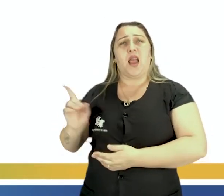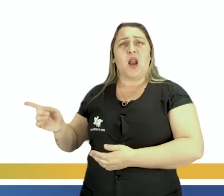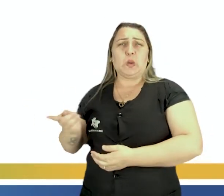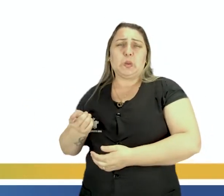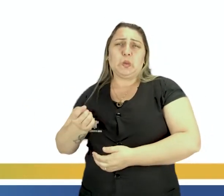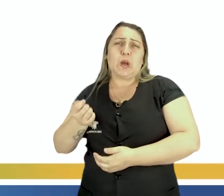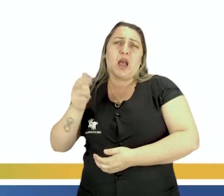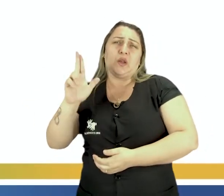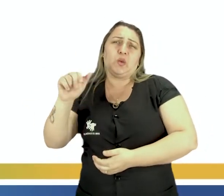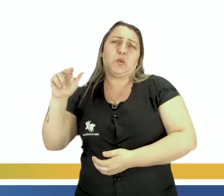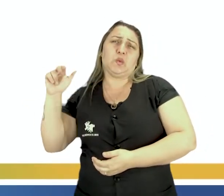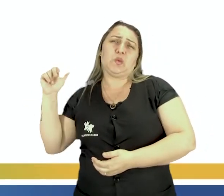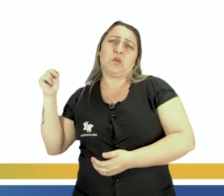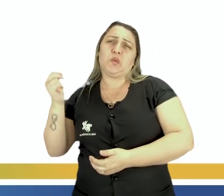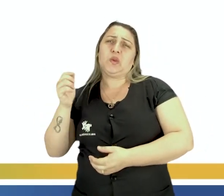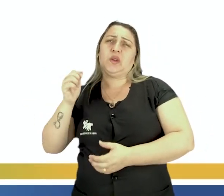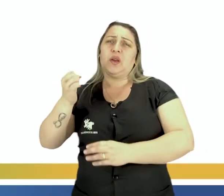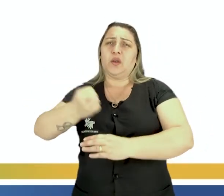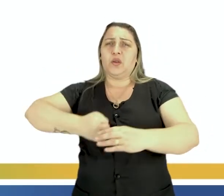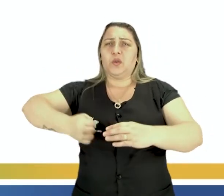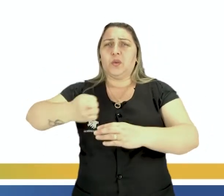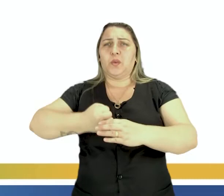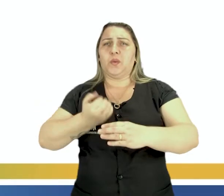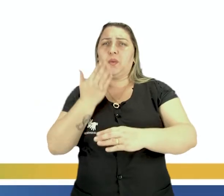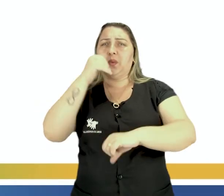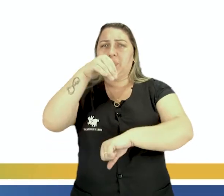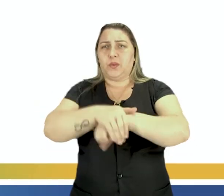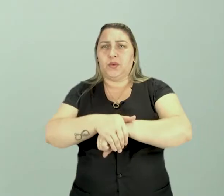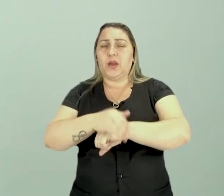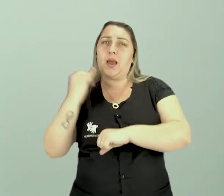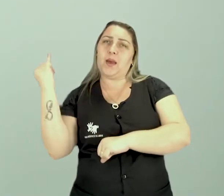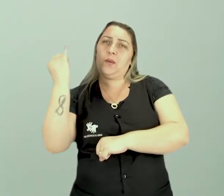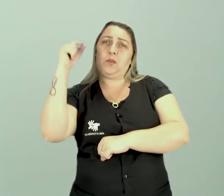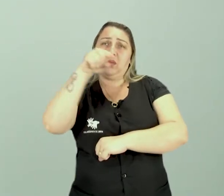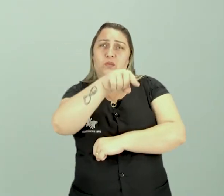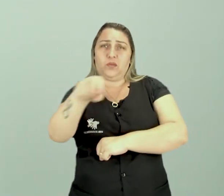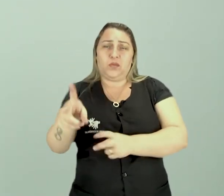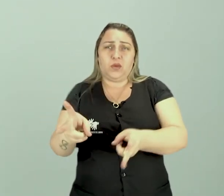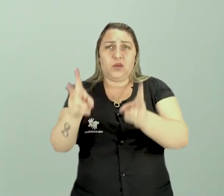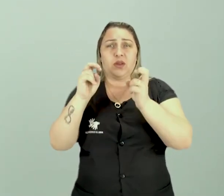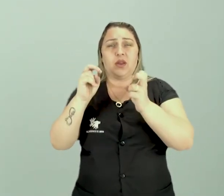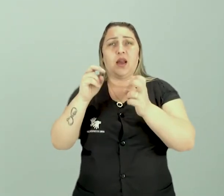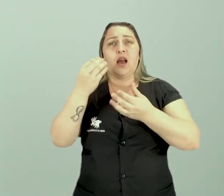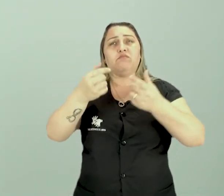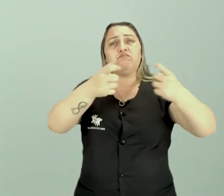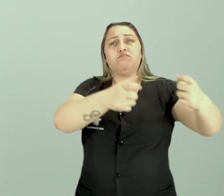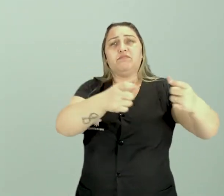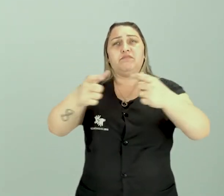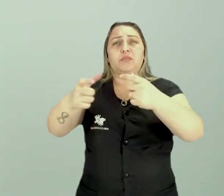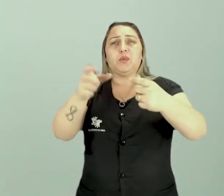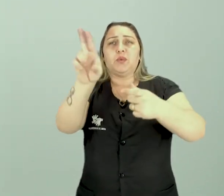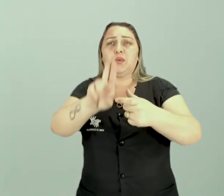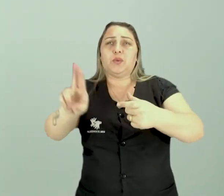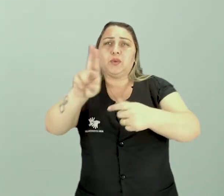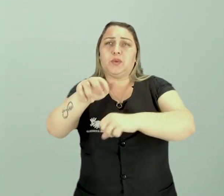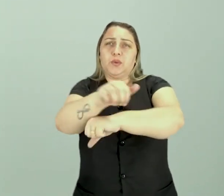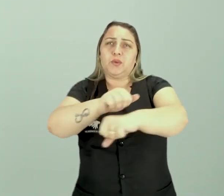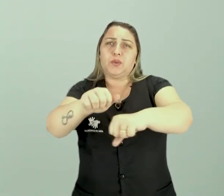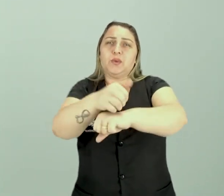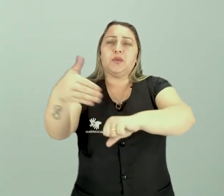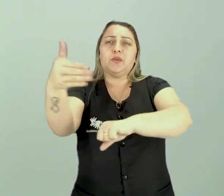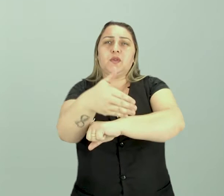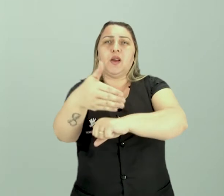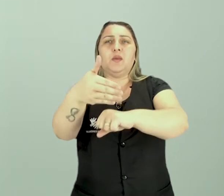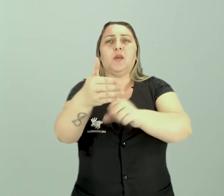quase nunca cozinha o jantar. Outra coisa que é importante vocês também observarem é a posição onde usar os advérbios de